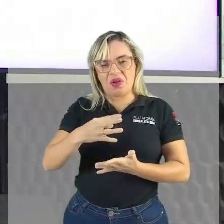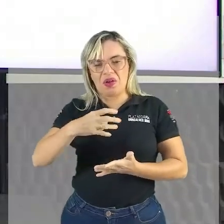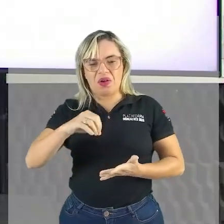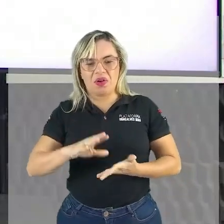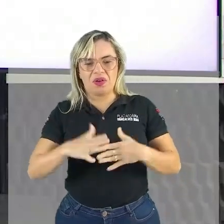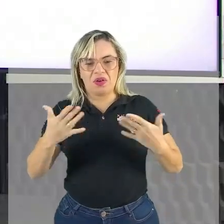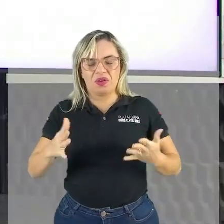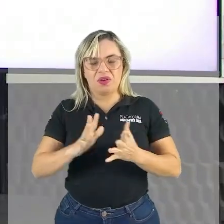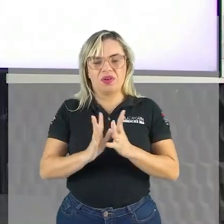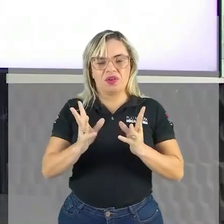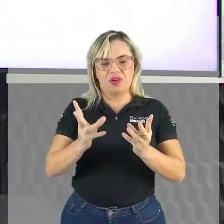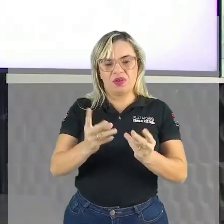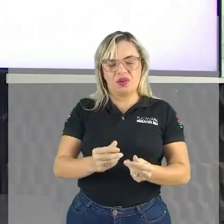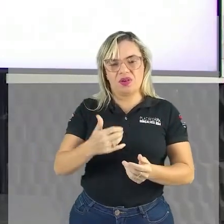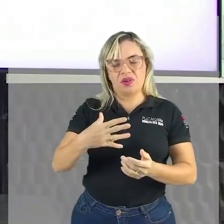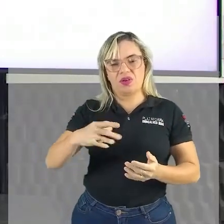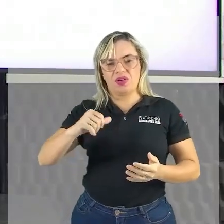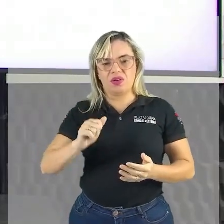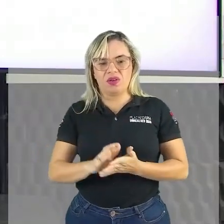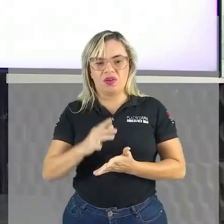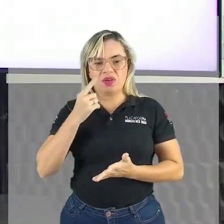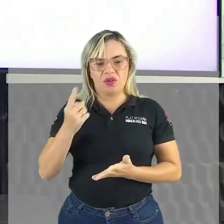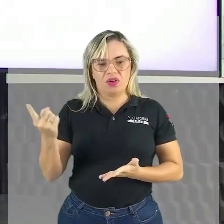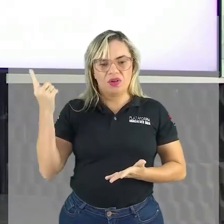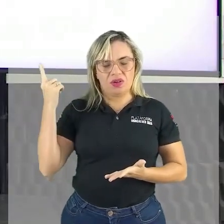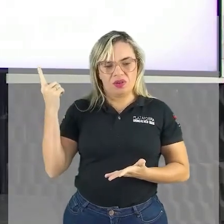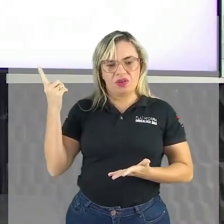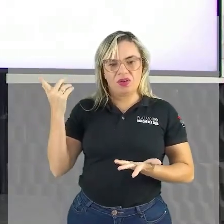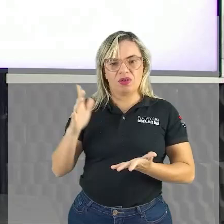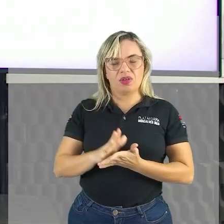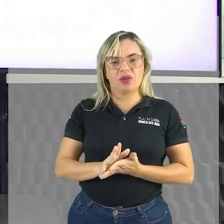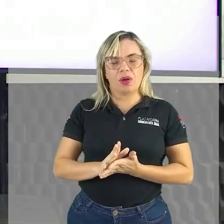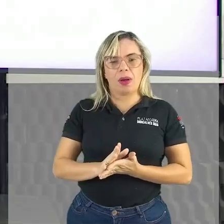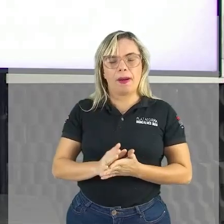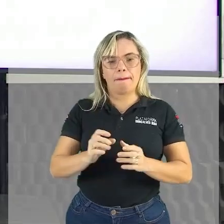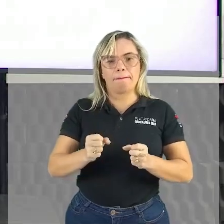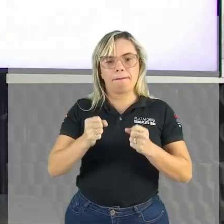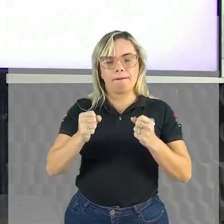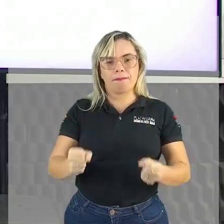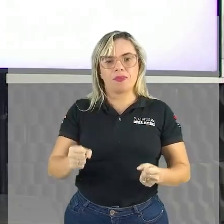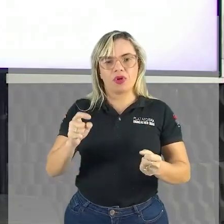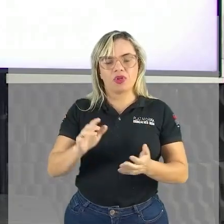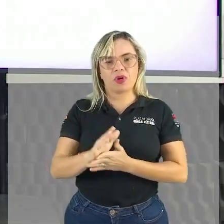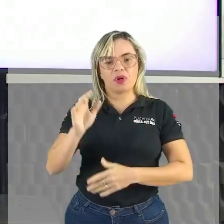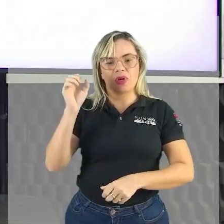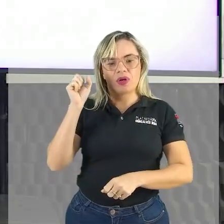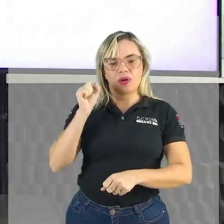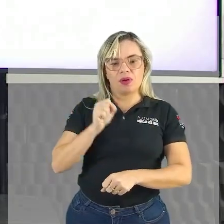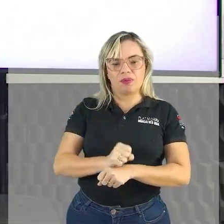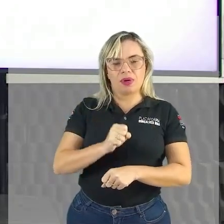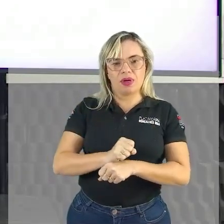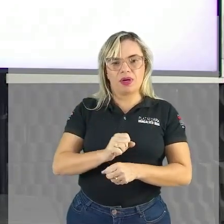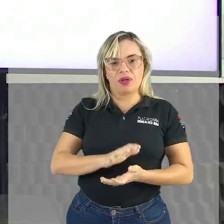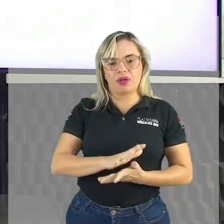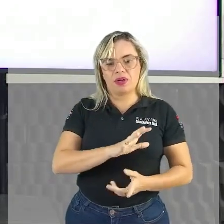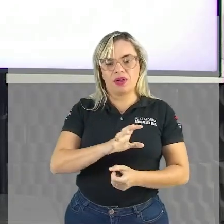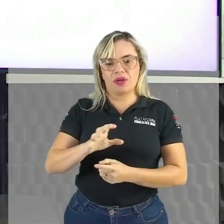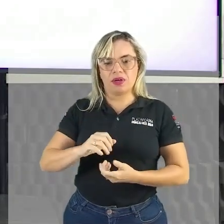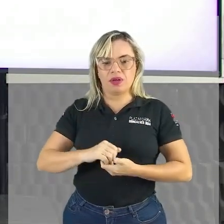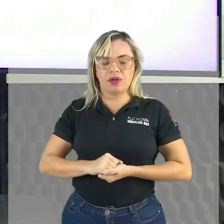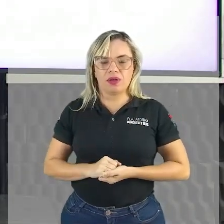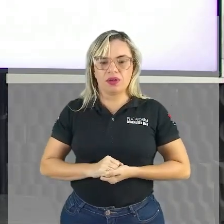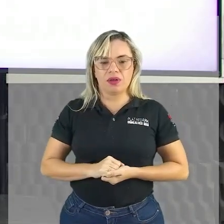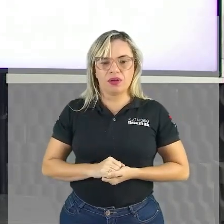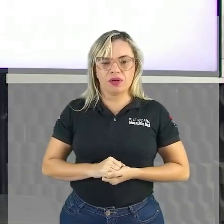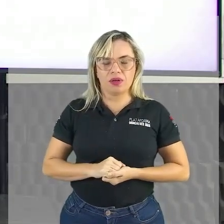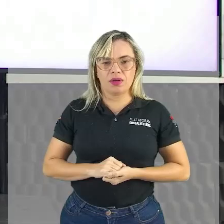por exemplo. E quando você joga soda cáustica, você neutraliza esse ácido. Tudo isso é crime. A gente não pode fazer essas adulterações em leite,